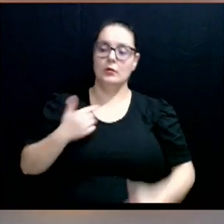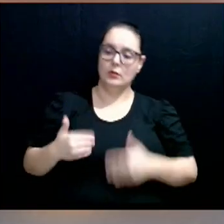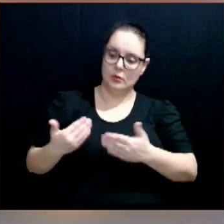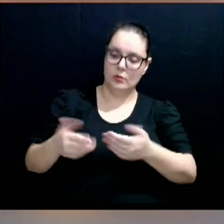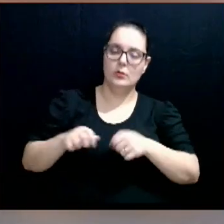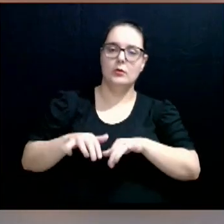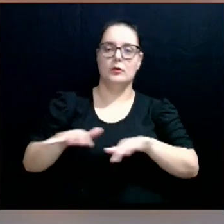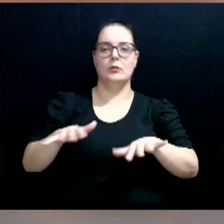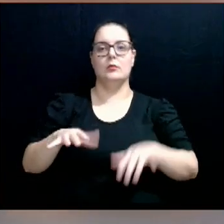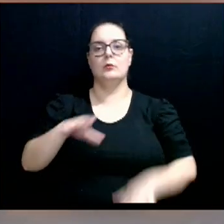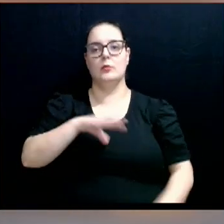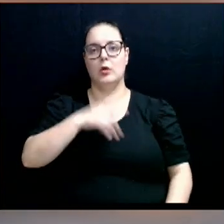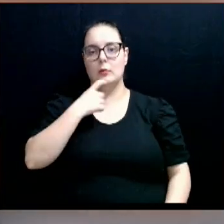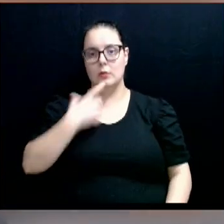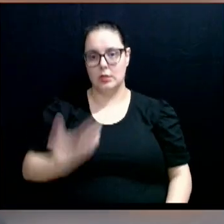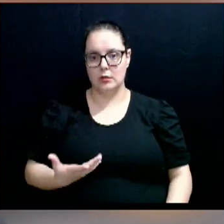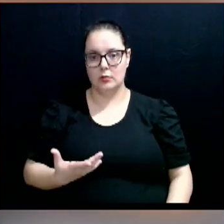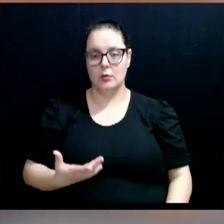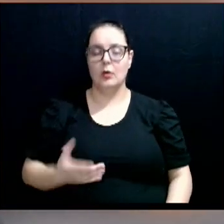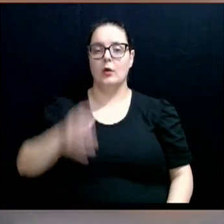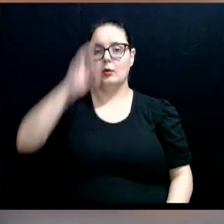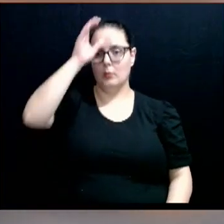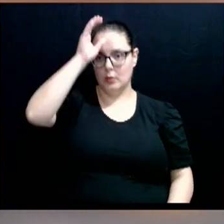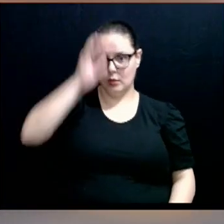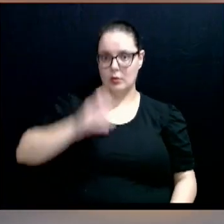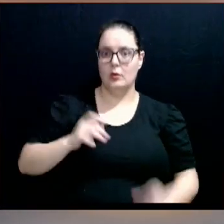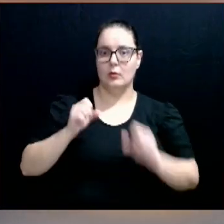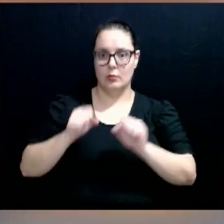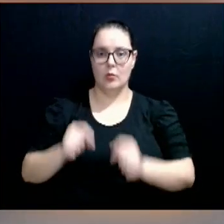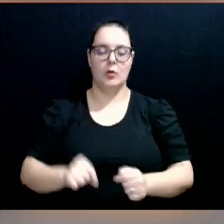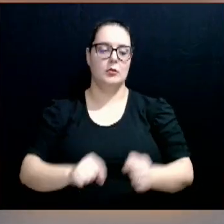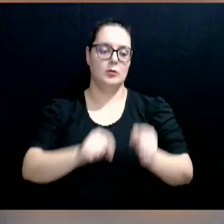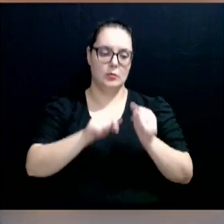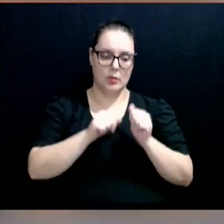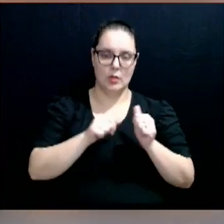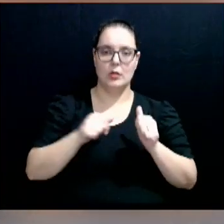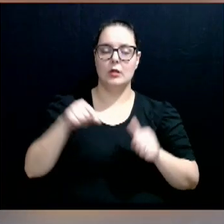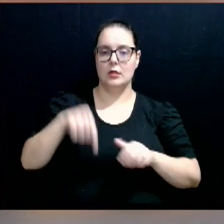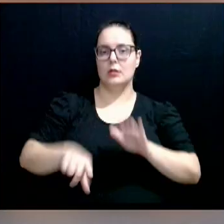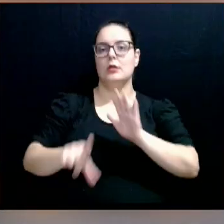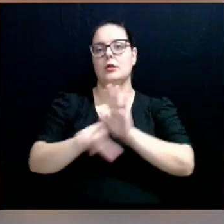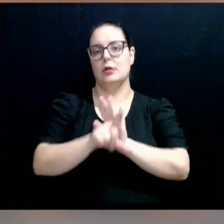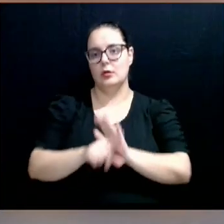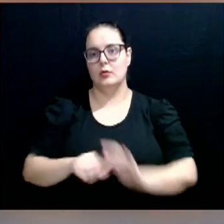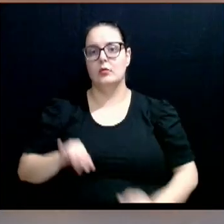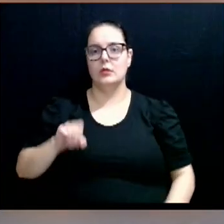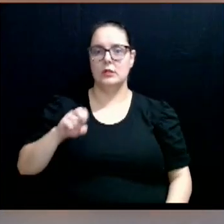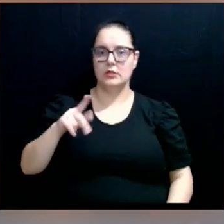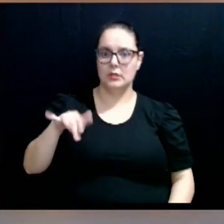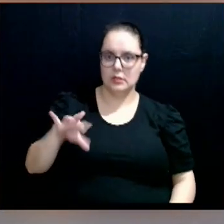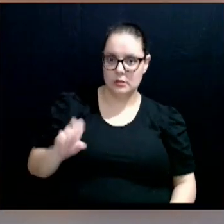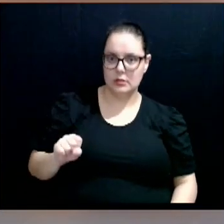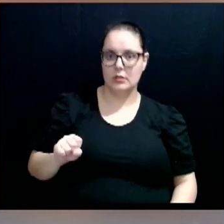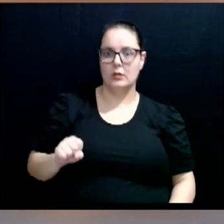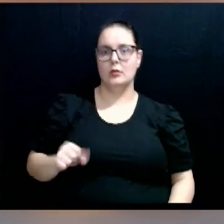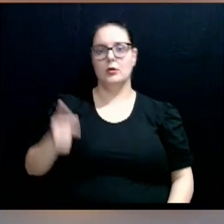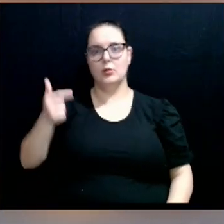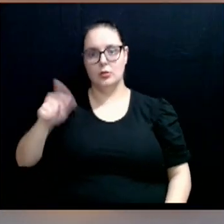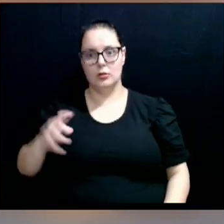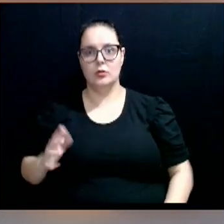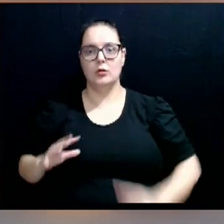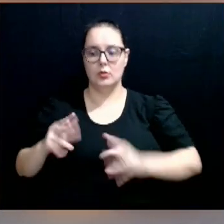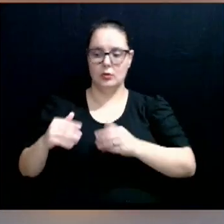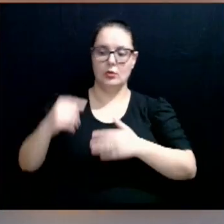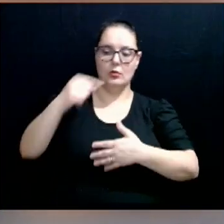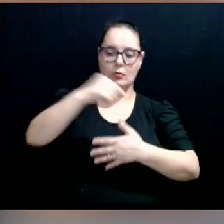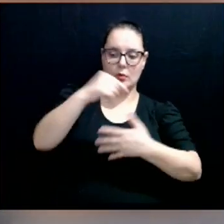município para que os cidadãos também possam se beneficiar dessa lei com isenção, seguindo todos os parâmetros, tudo